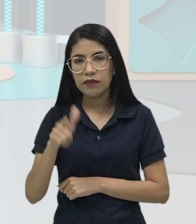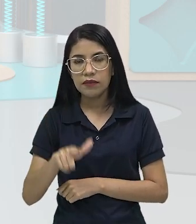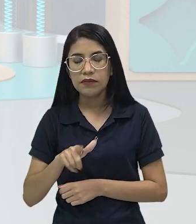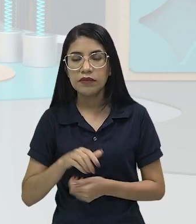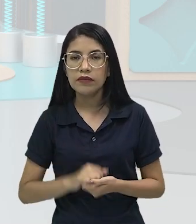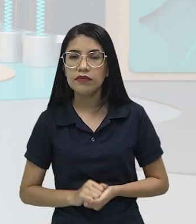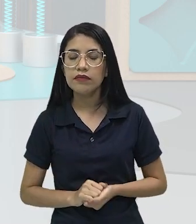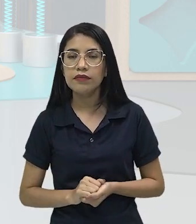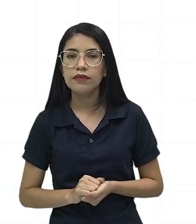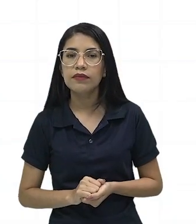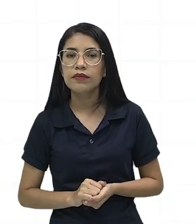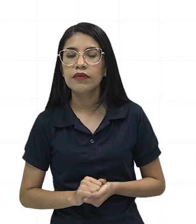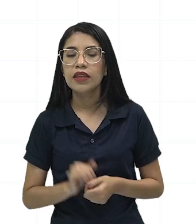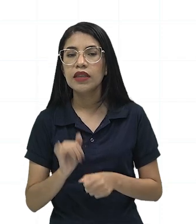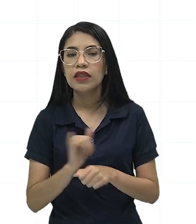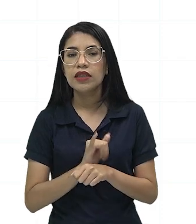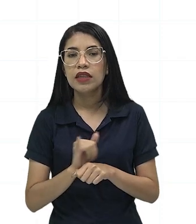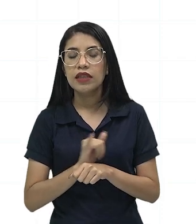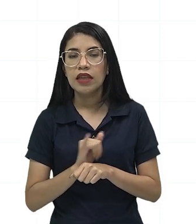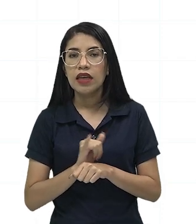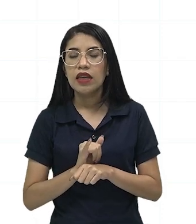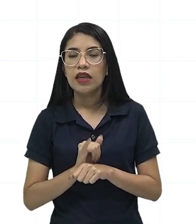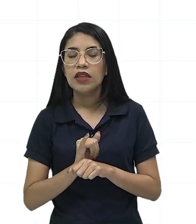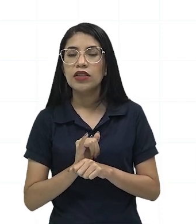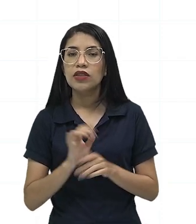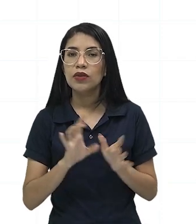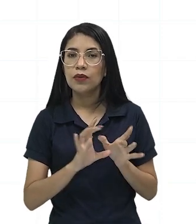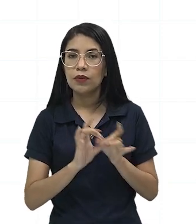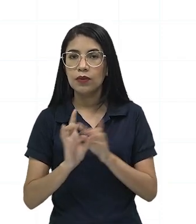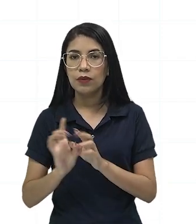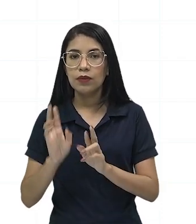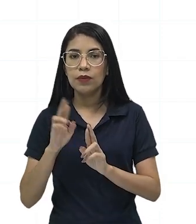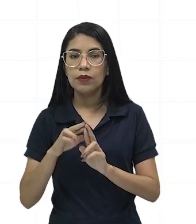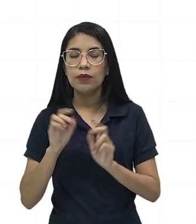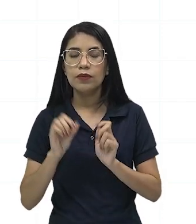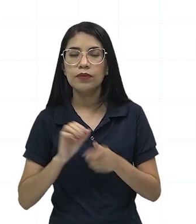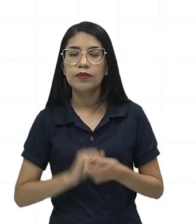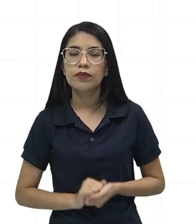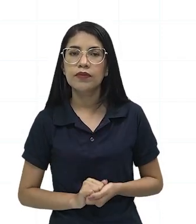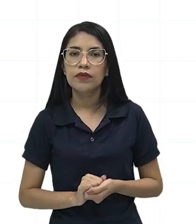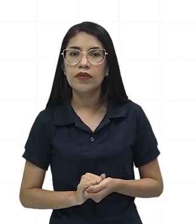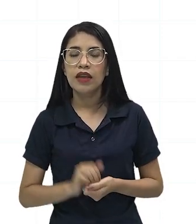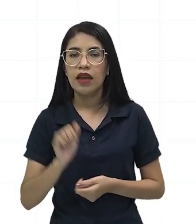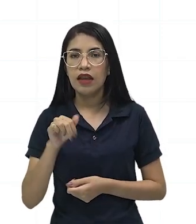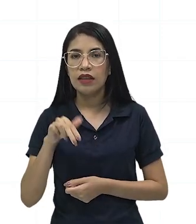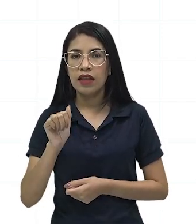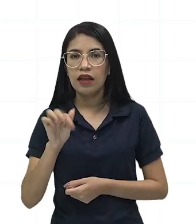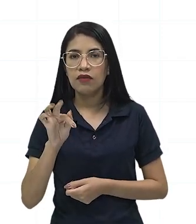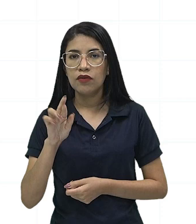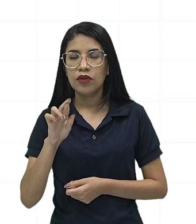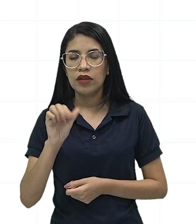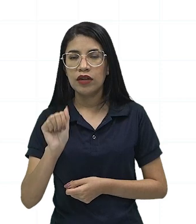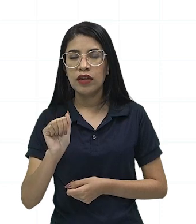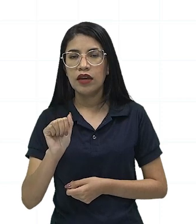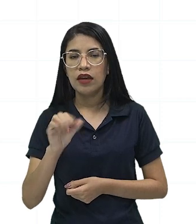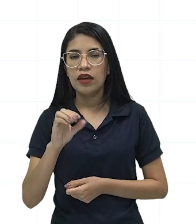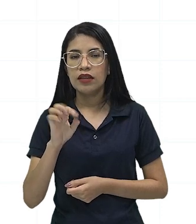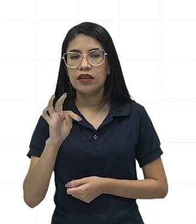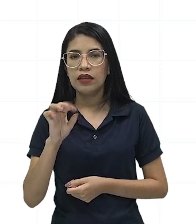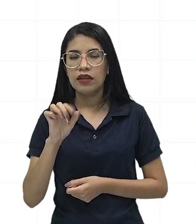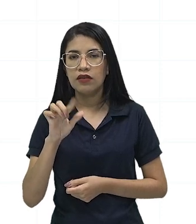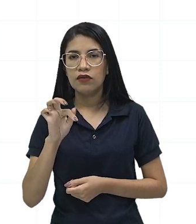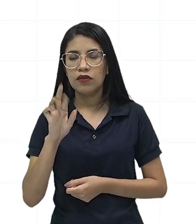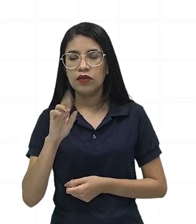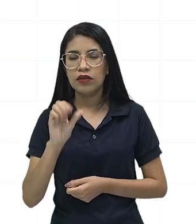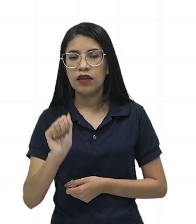tá? E algumas estratégias de coesão referencial, entre eles nós temos as anáforas, catáforas, elipse